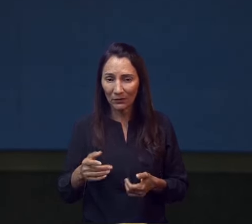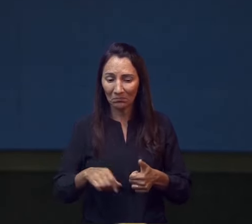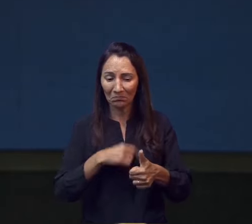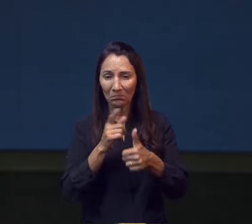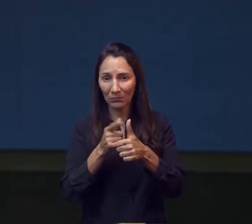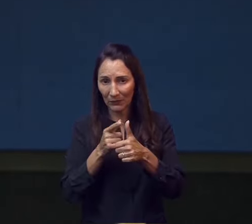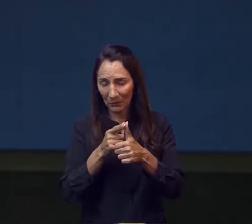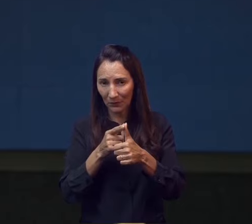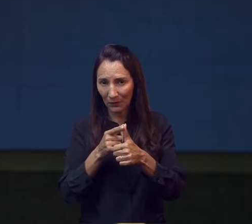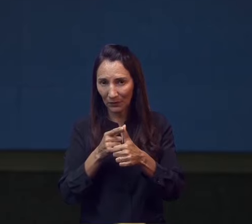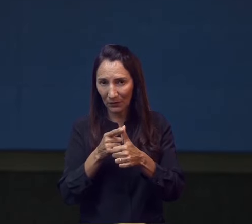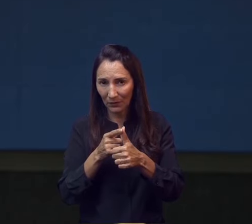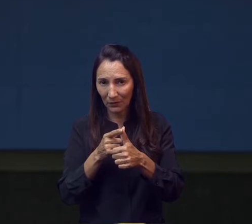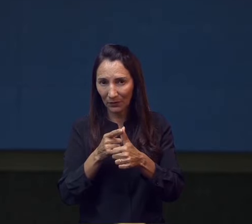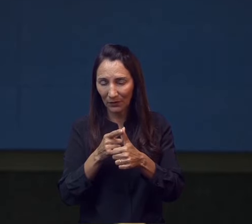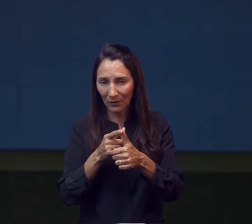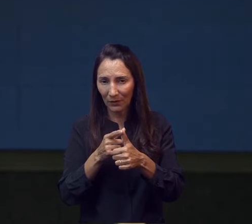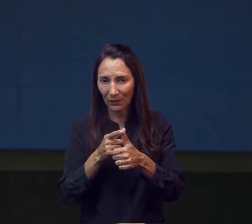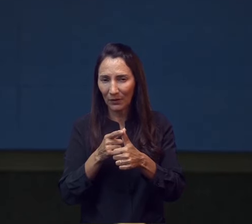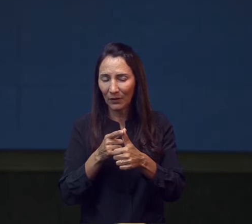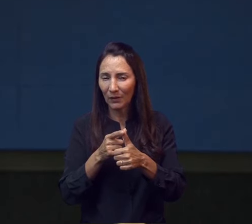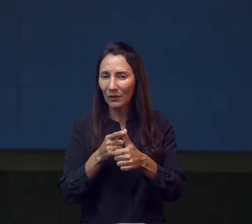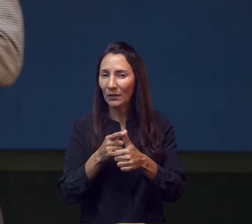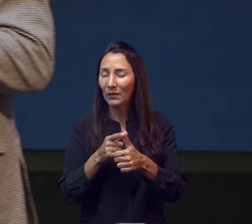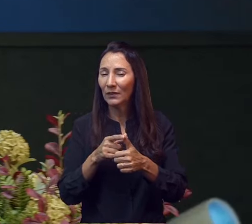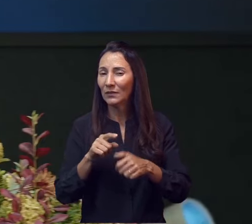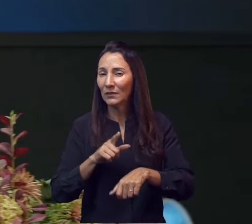em resposta à nossa obediência